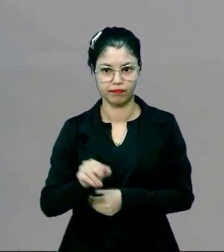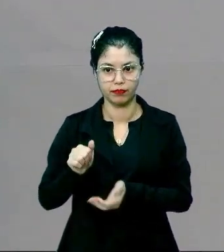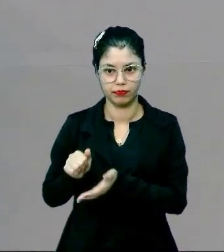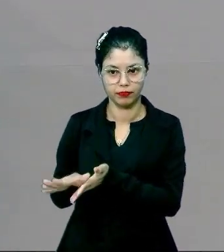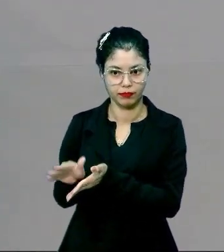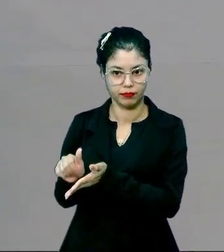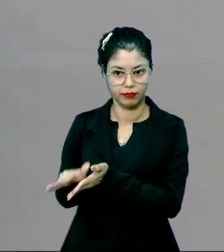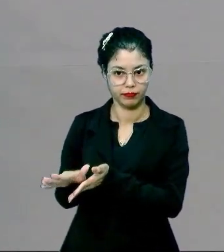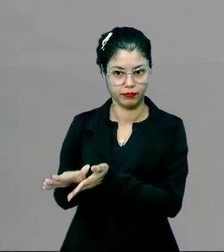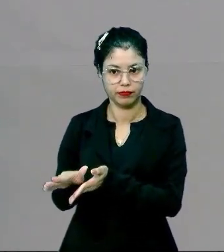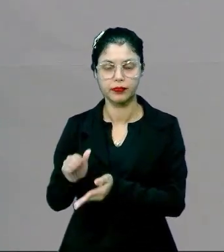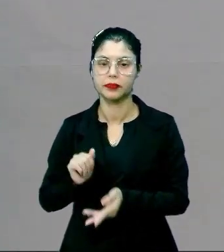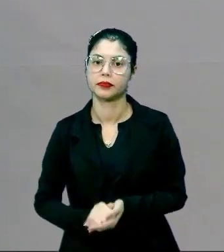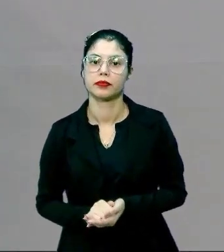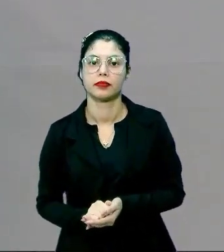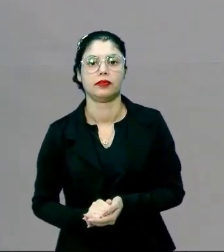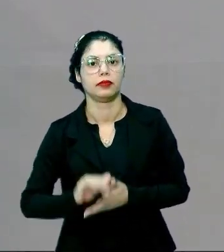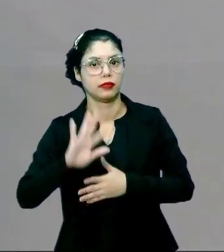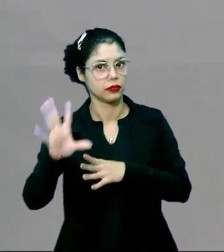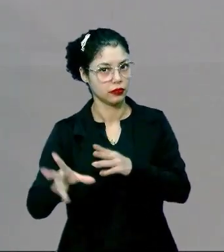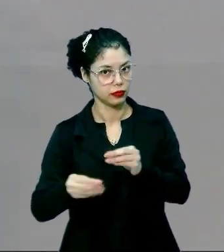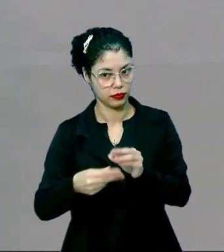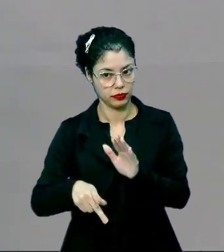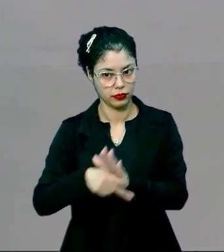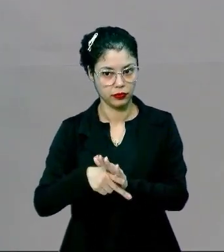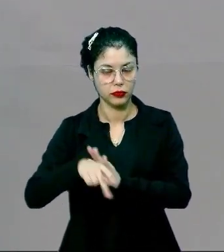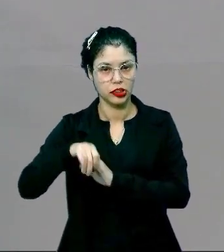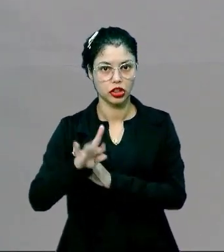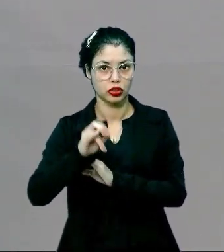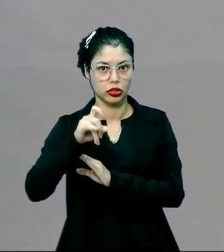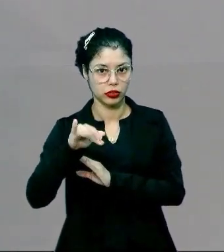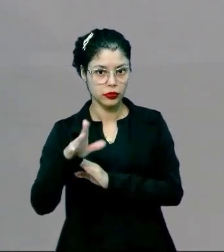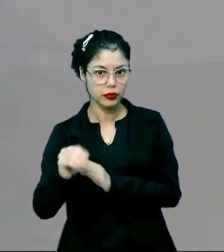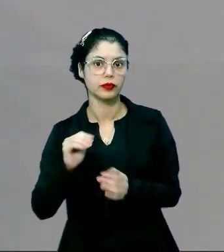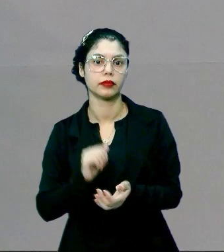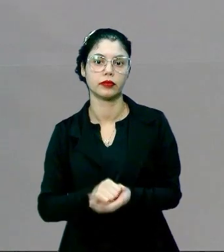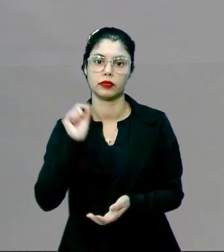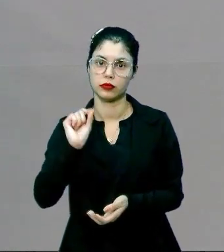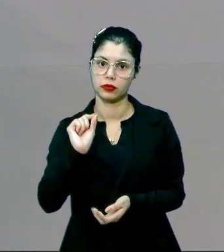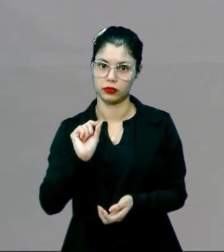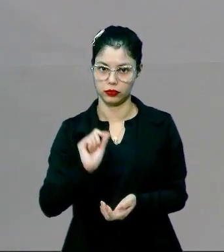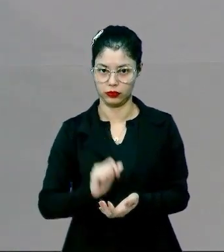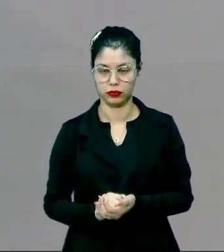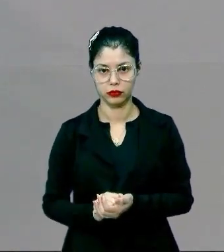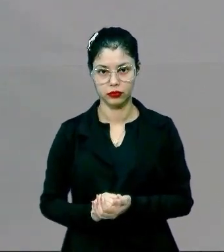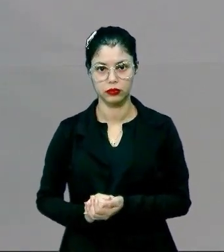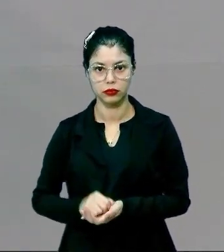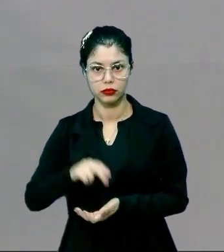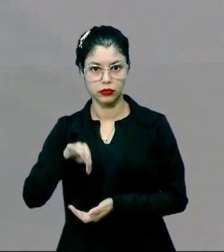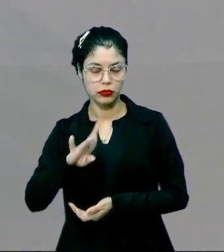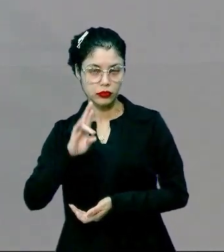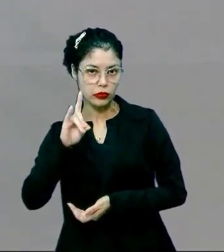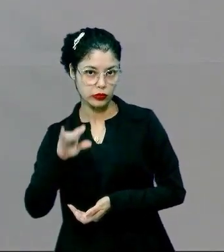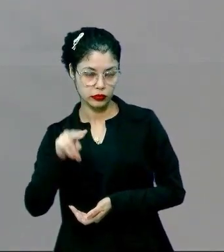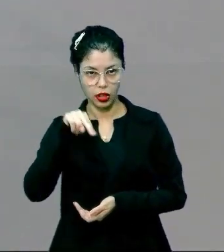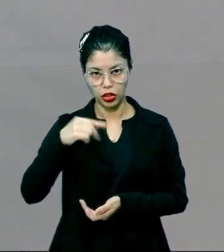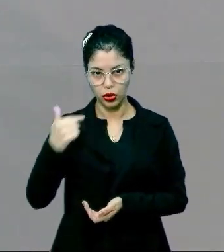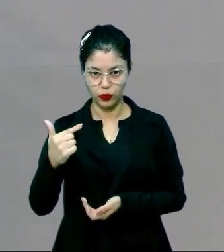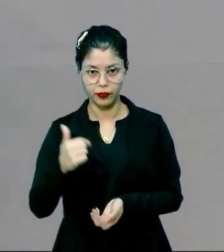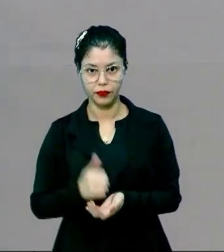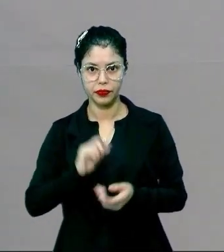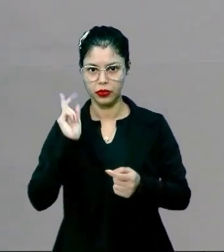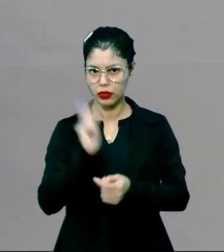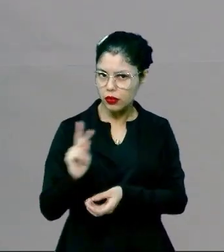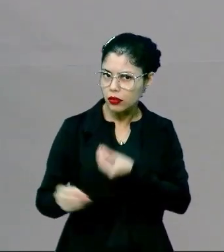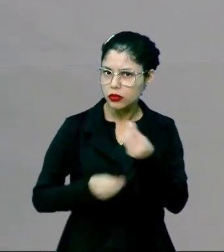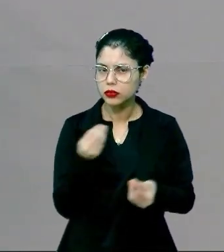consideradas excretas, que são compostos nitrogenados, que são o quê? Compostos com nitrogênio. Professora,